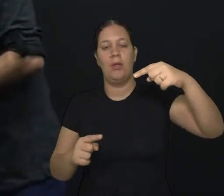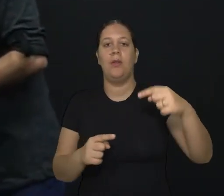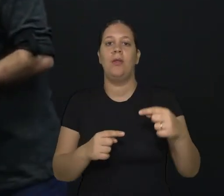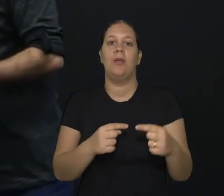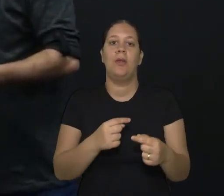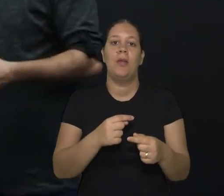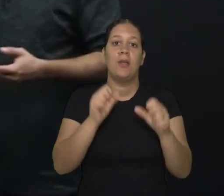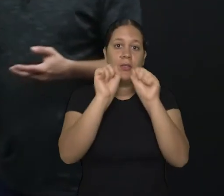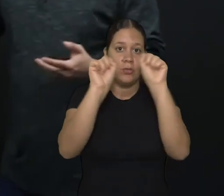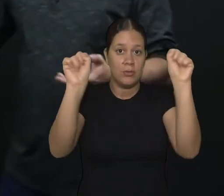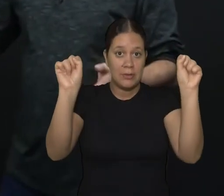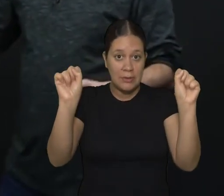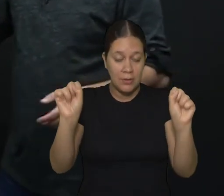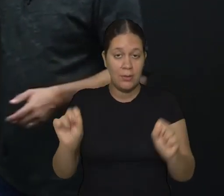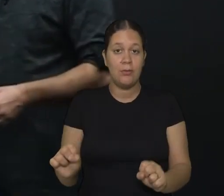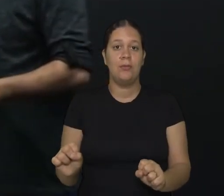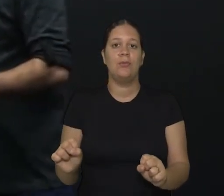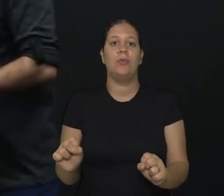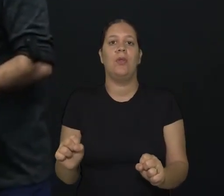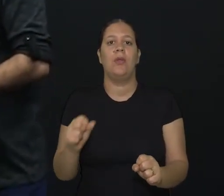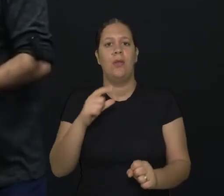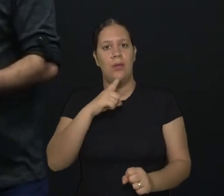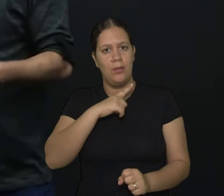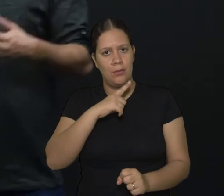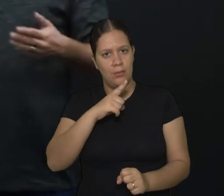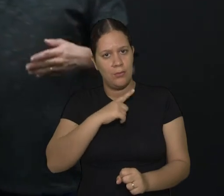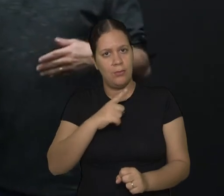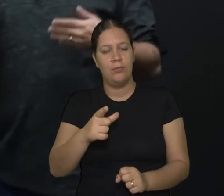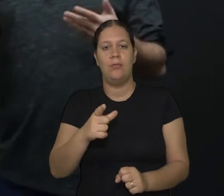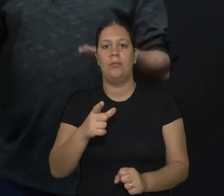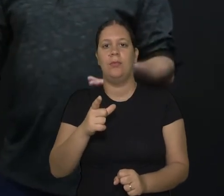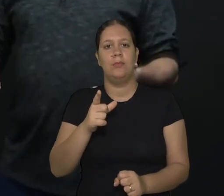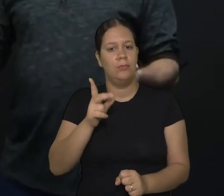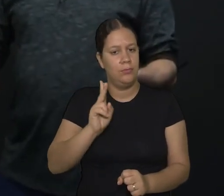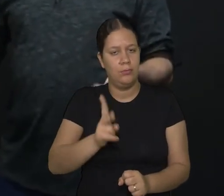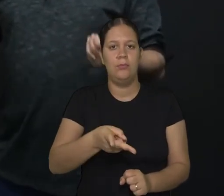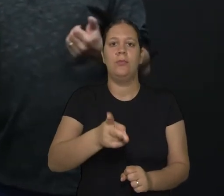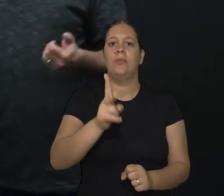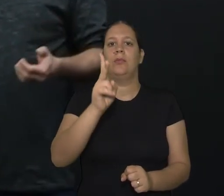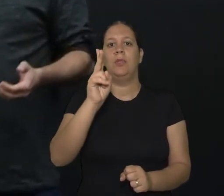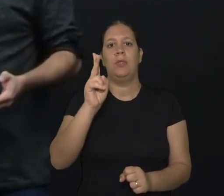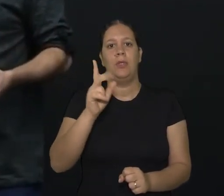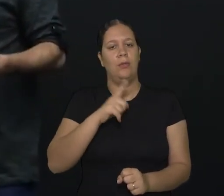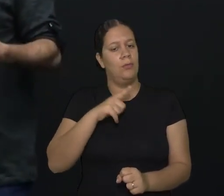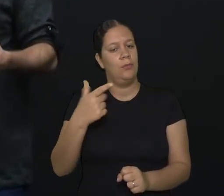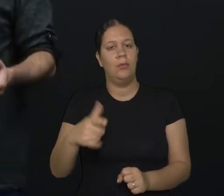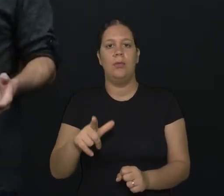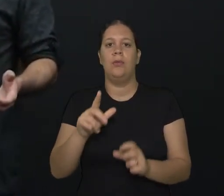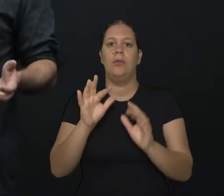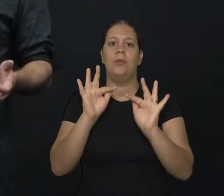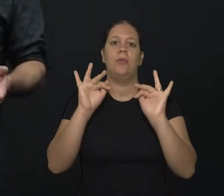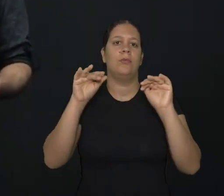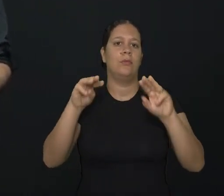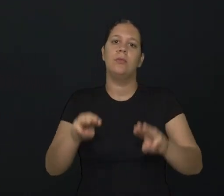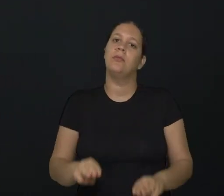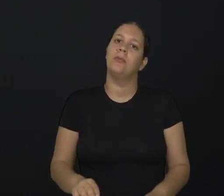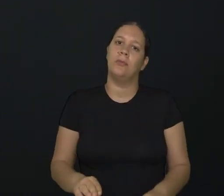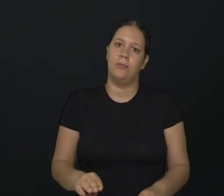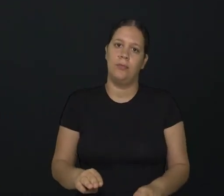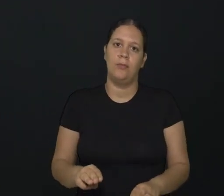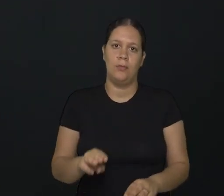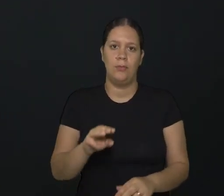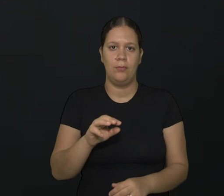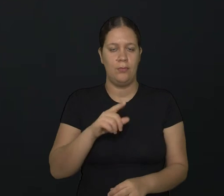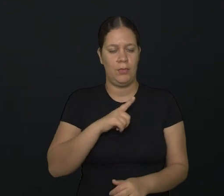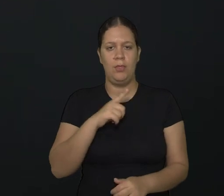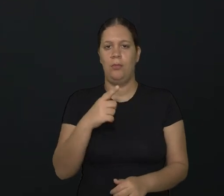Essa reta, esse sistema, aliás, ele possui infinitas soluções. Isso quer dizer que a gente não consegue